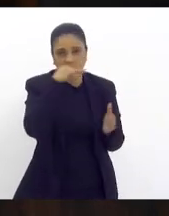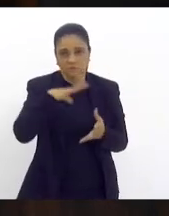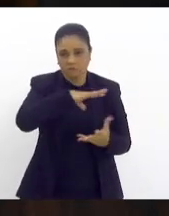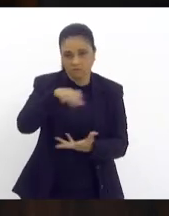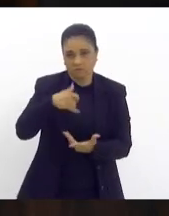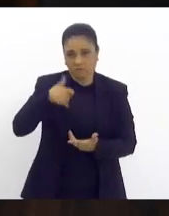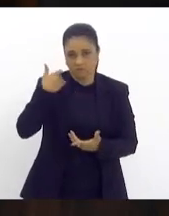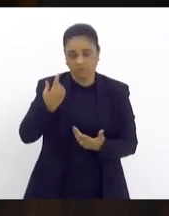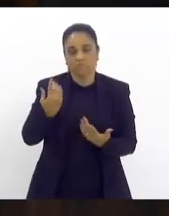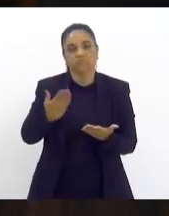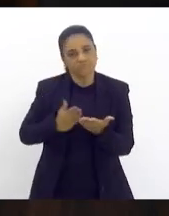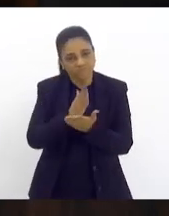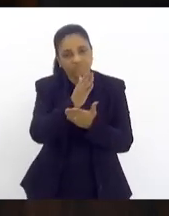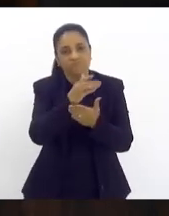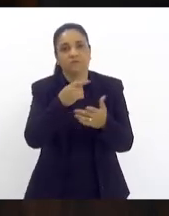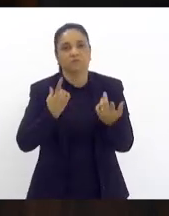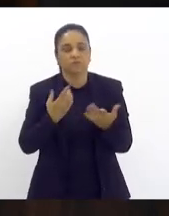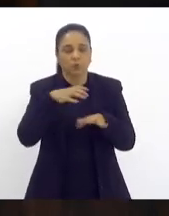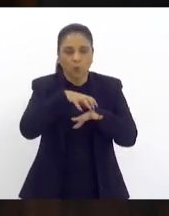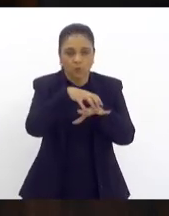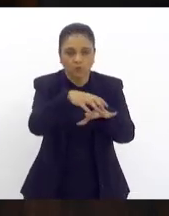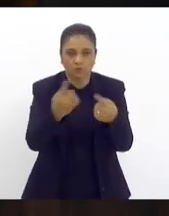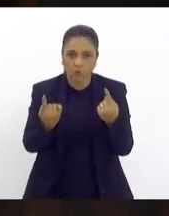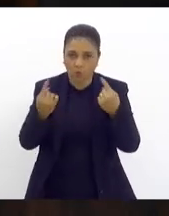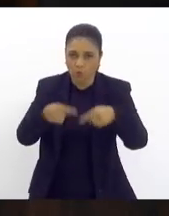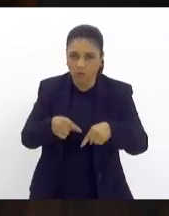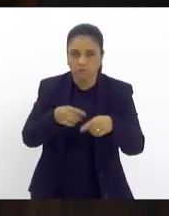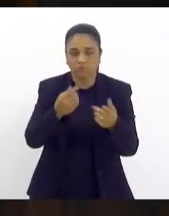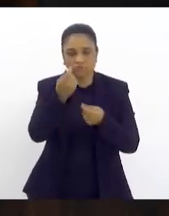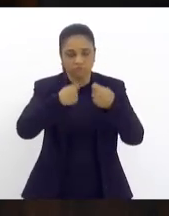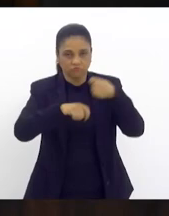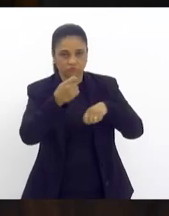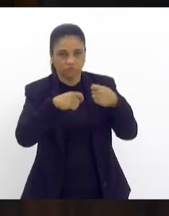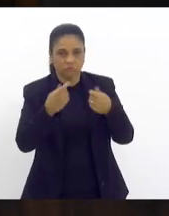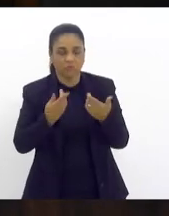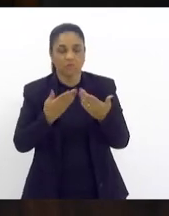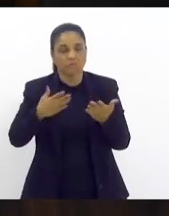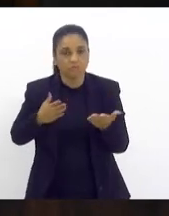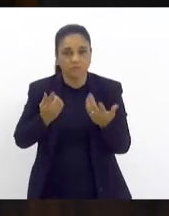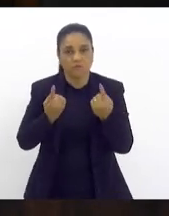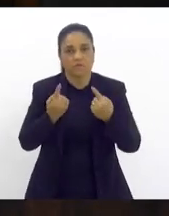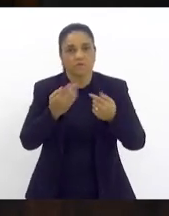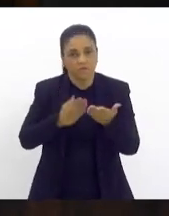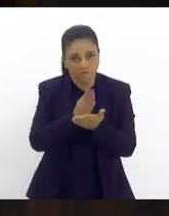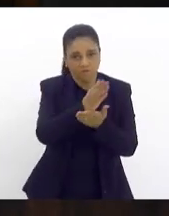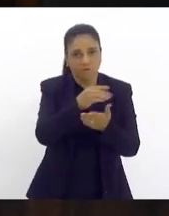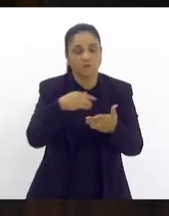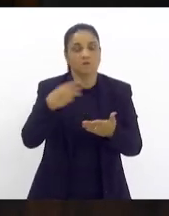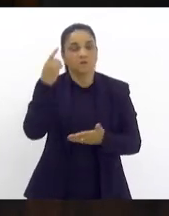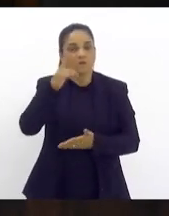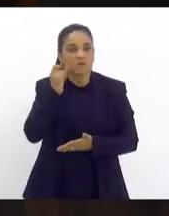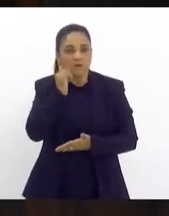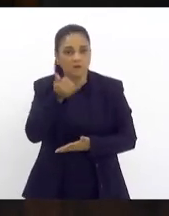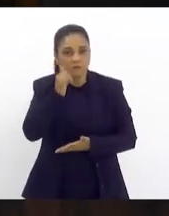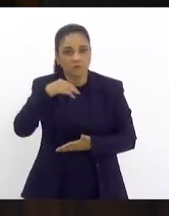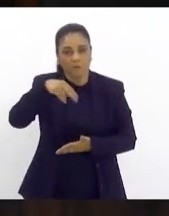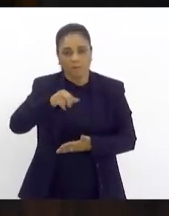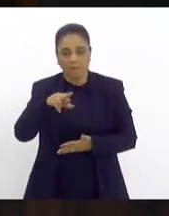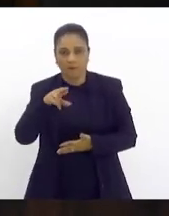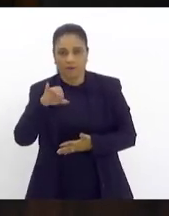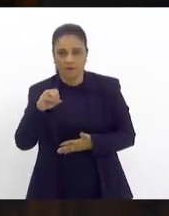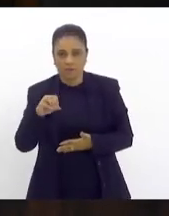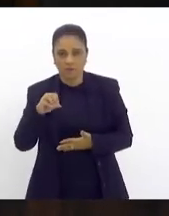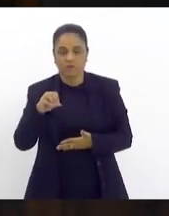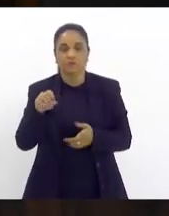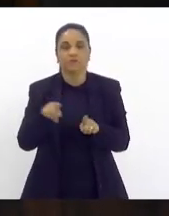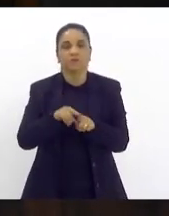favorável de transporte contrário de economia dos comércio favorável com emendas relatores Deputado Márcio Pacheco Fábio Silva